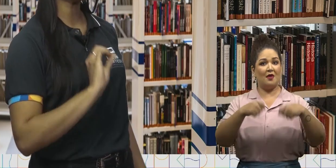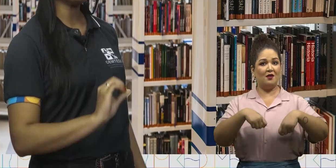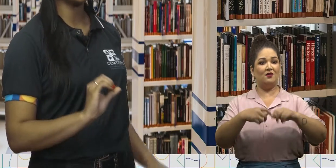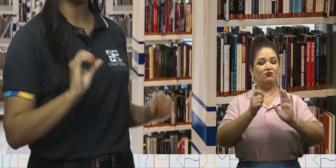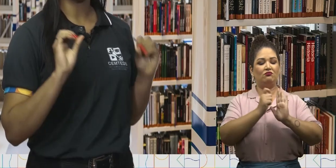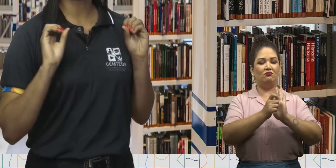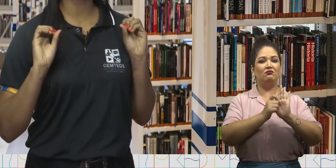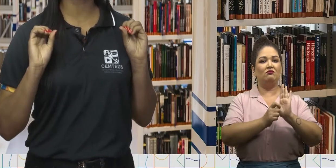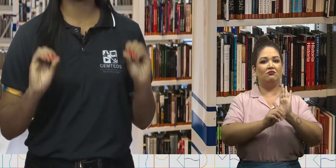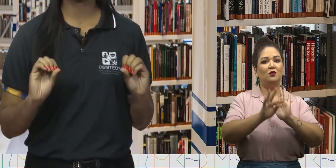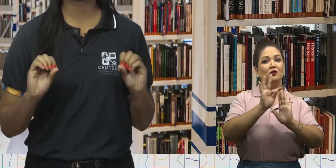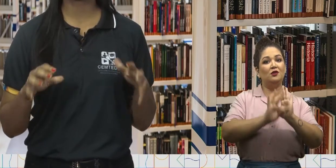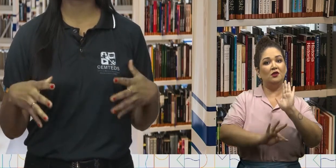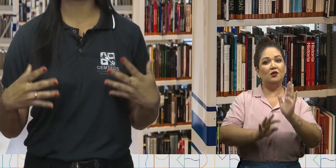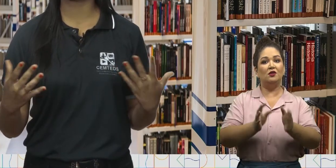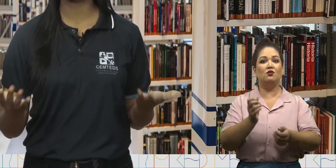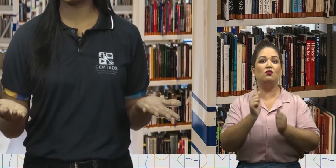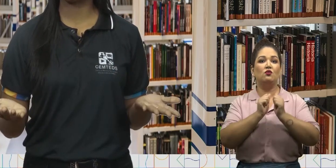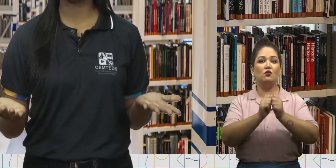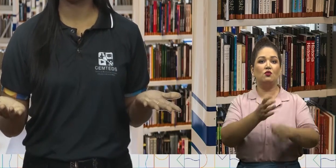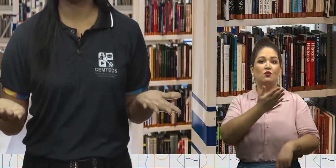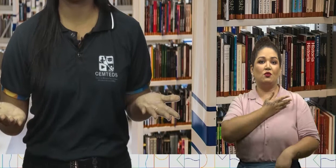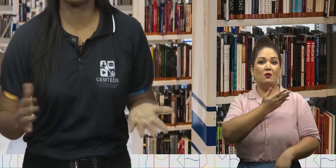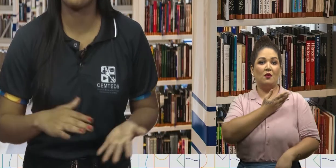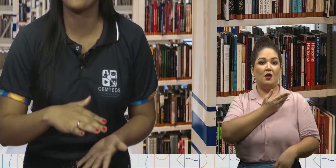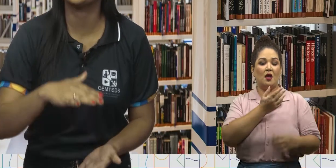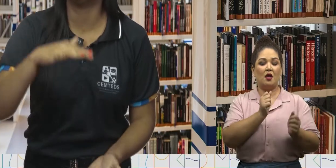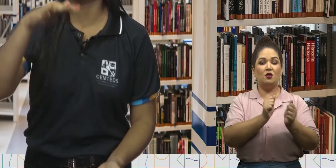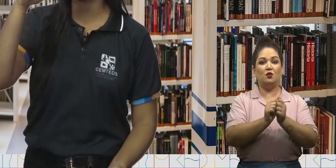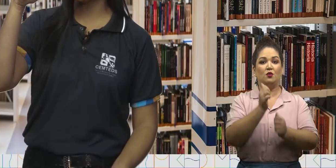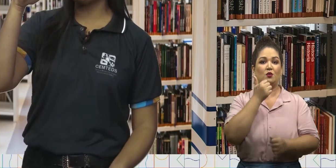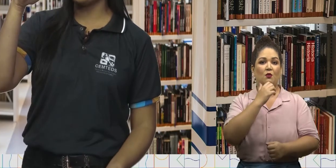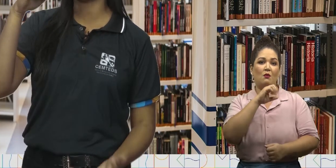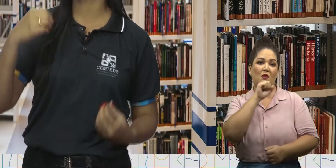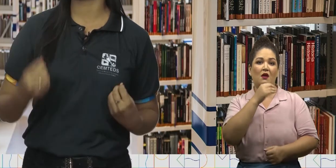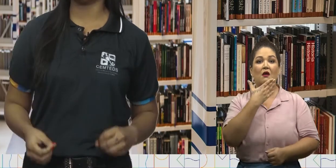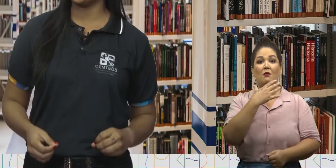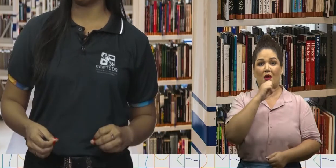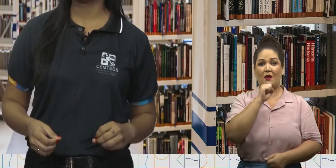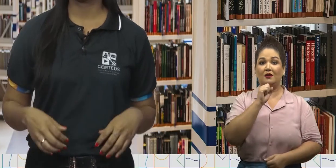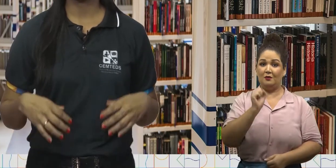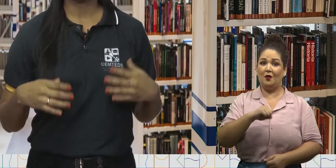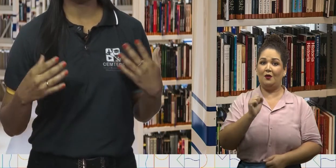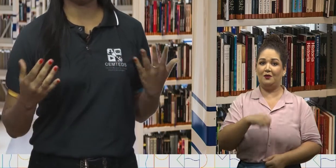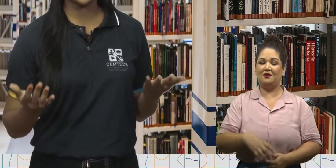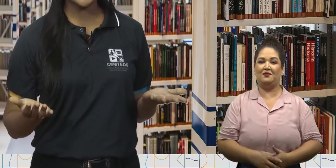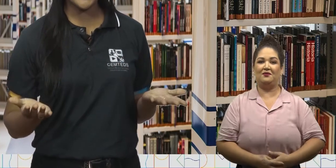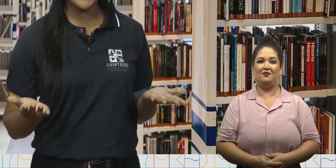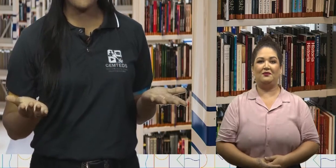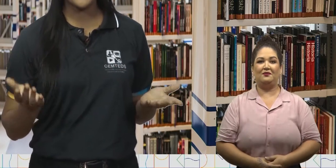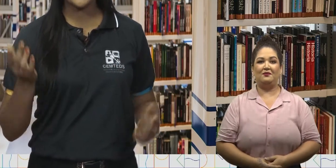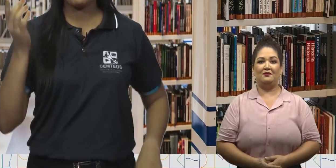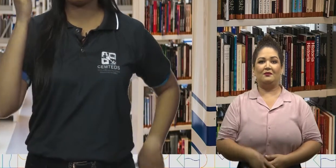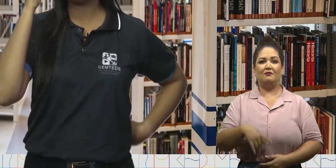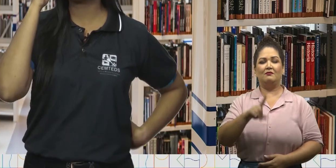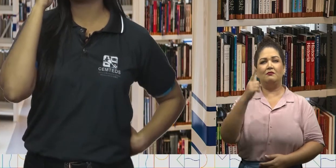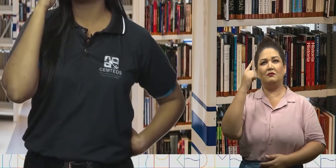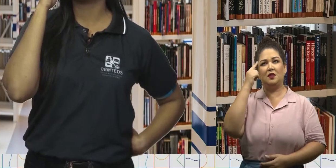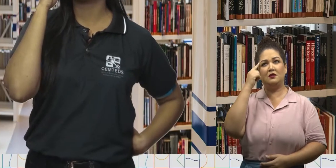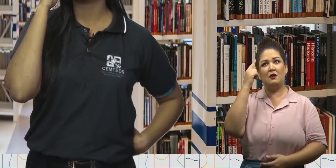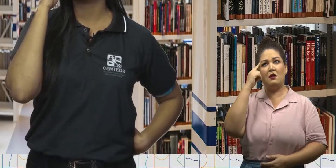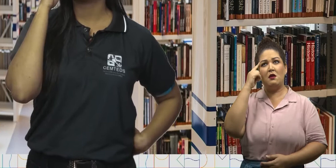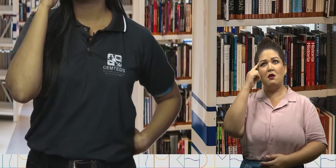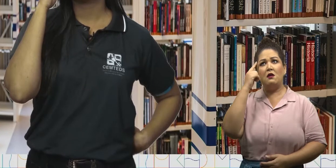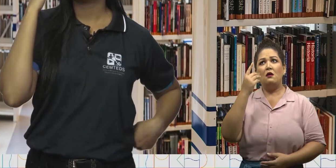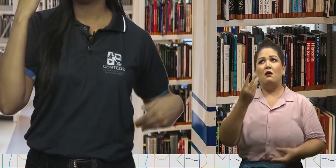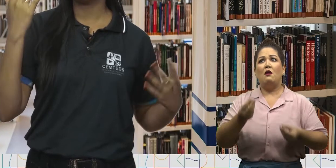pode escrever um texto com seus colegas e com um adulto também, sabia? E você deve estar